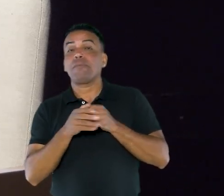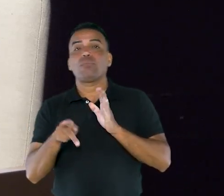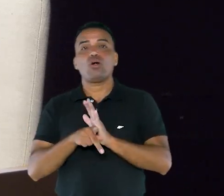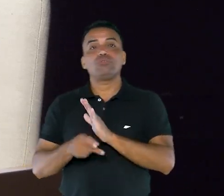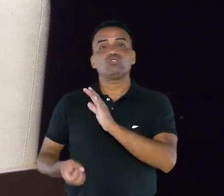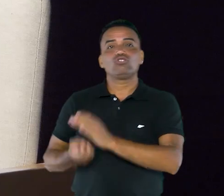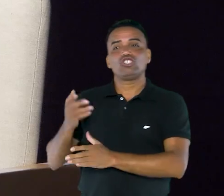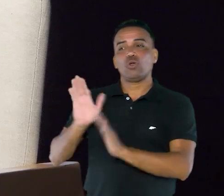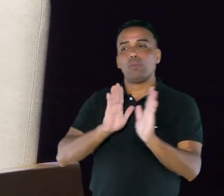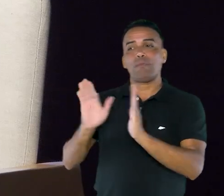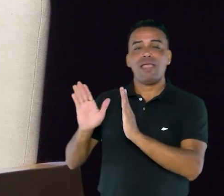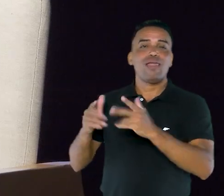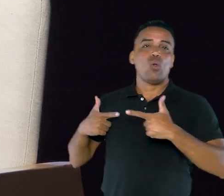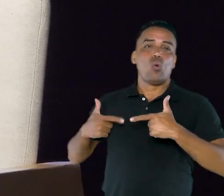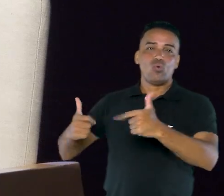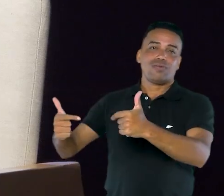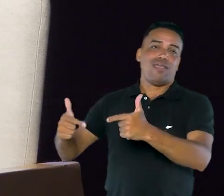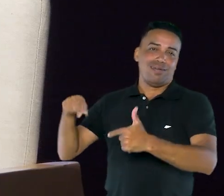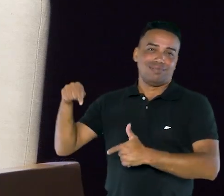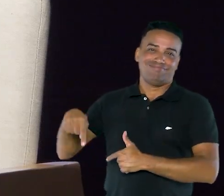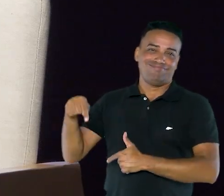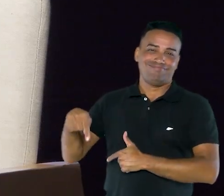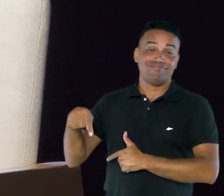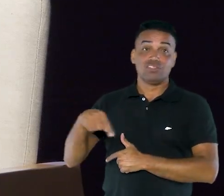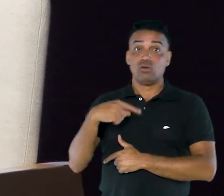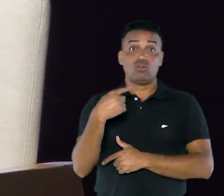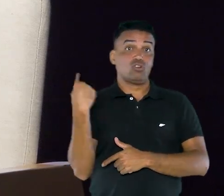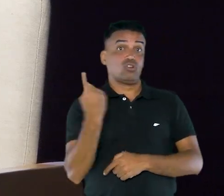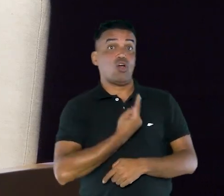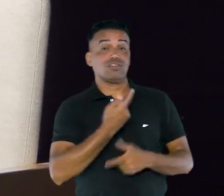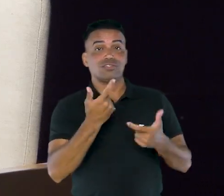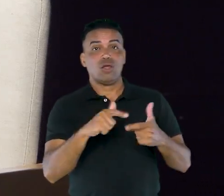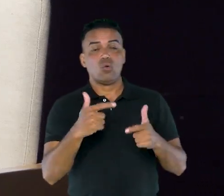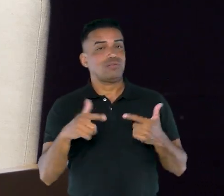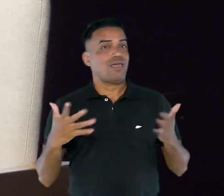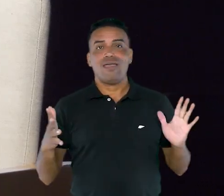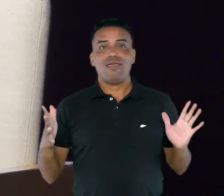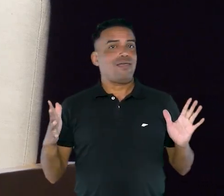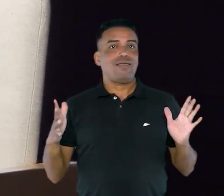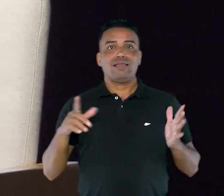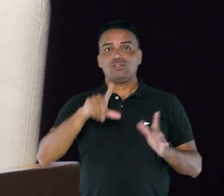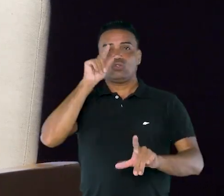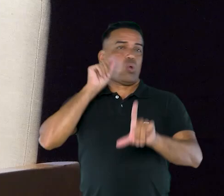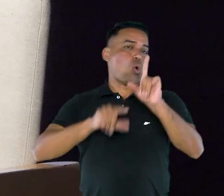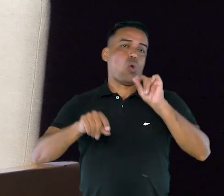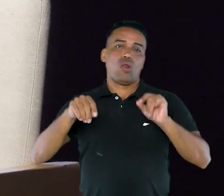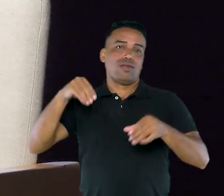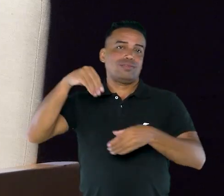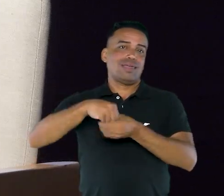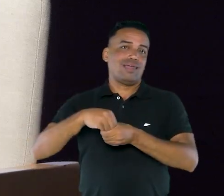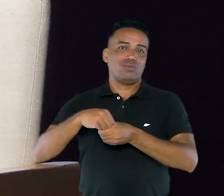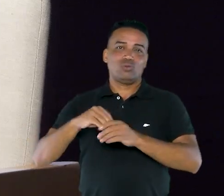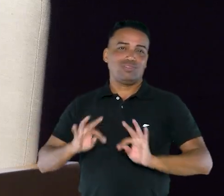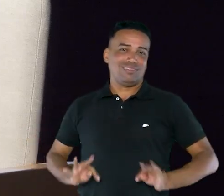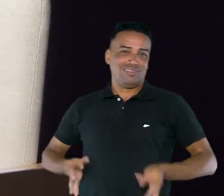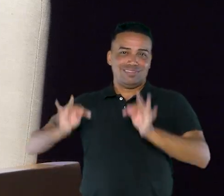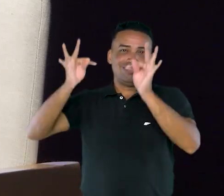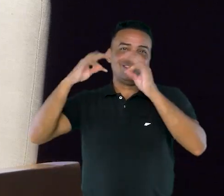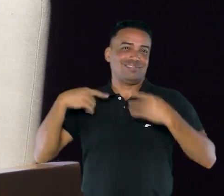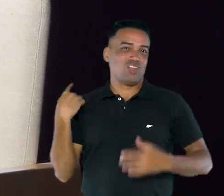de guerras. Então, a gente não tem agência sobre a agenda tecnológica. Essa que é a verdade.